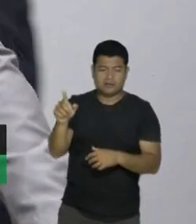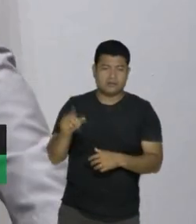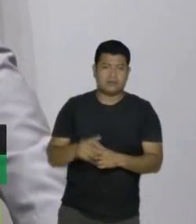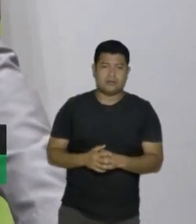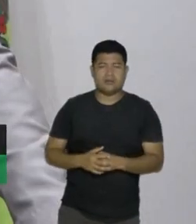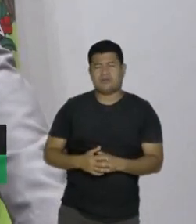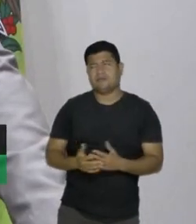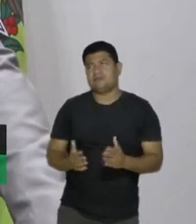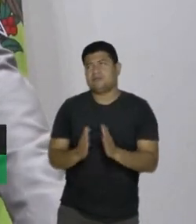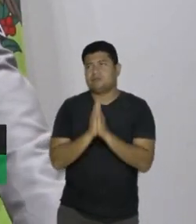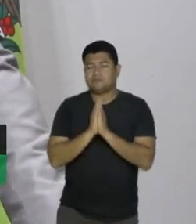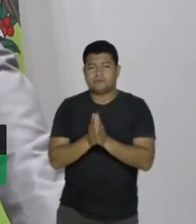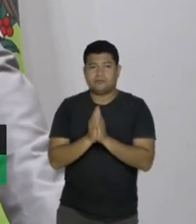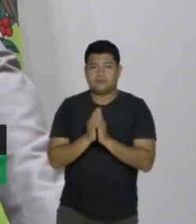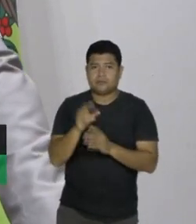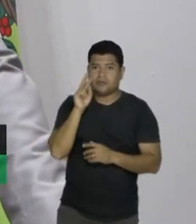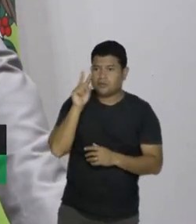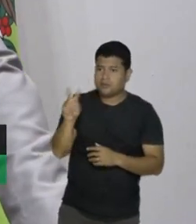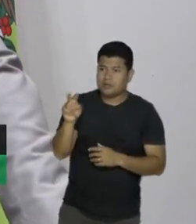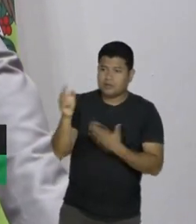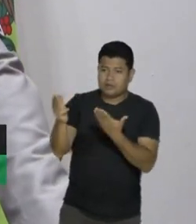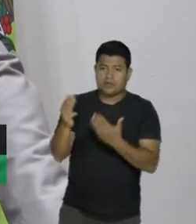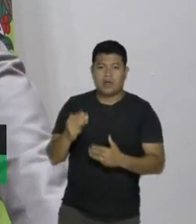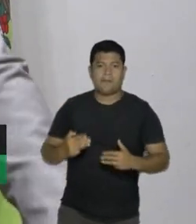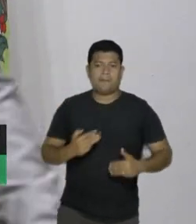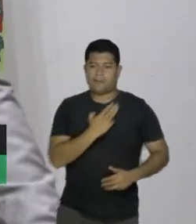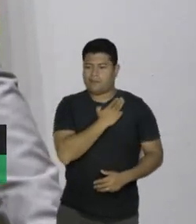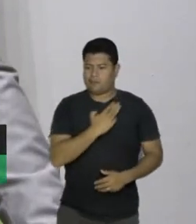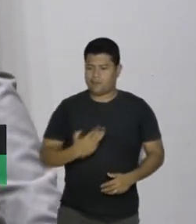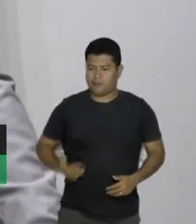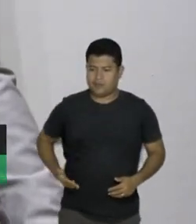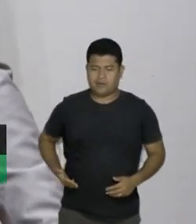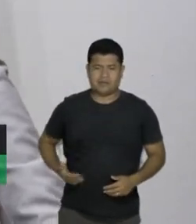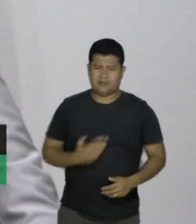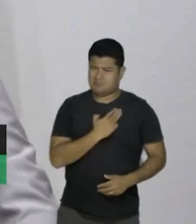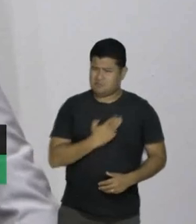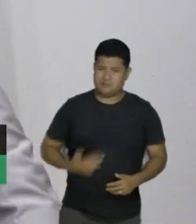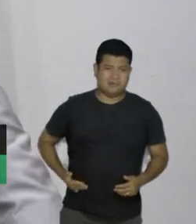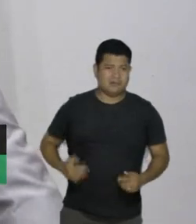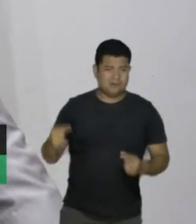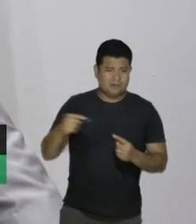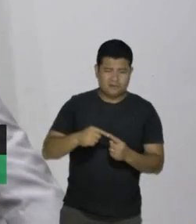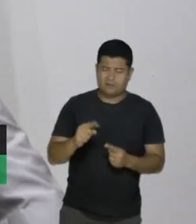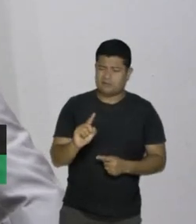pelo amor de Deus tem que chamar aquilo de Ministro por caridade de Deus cara